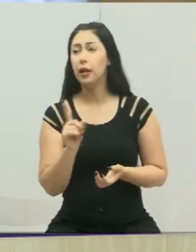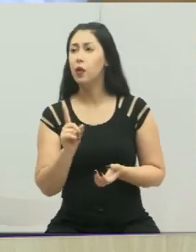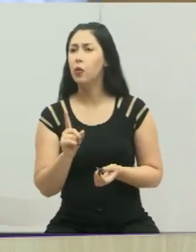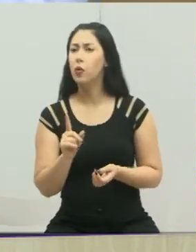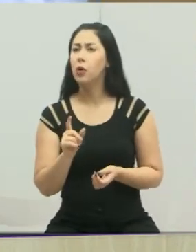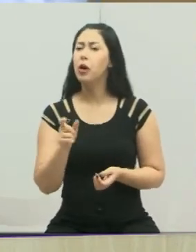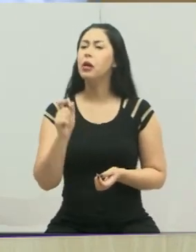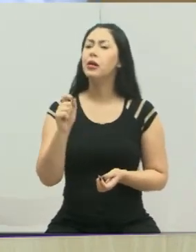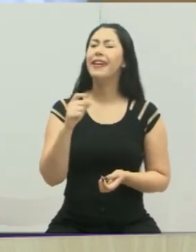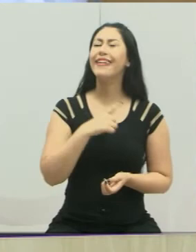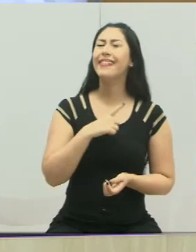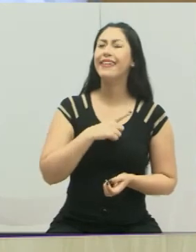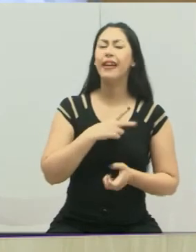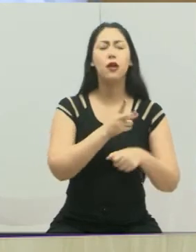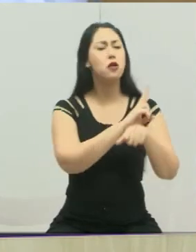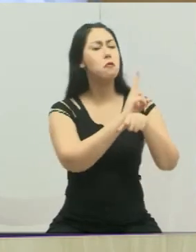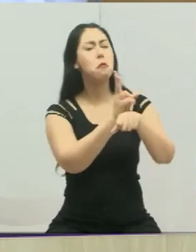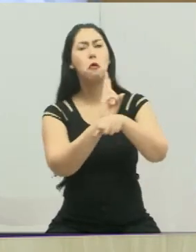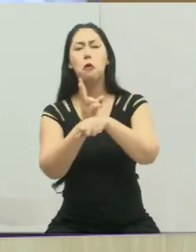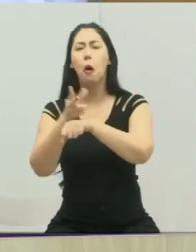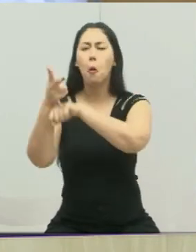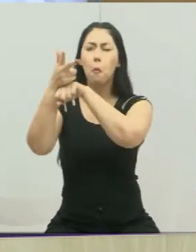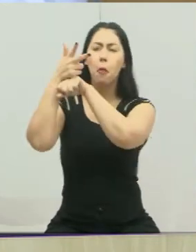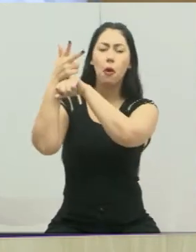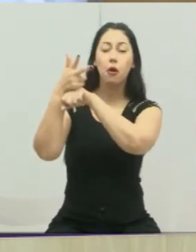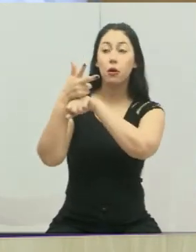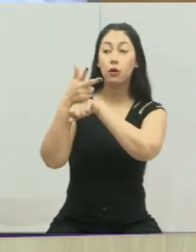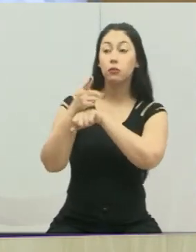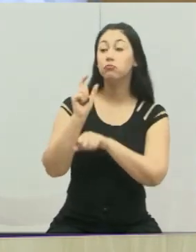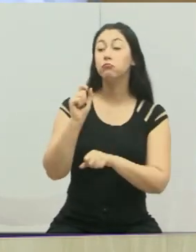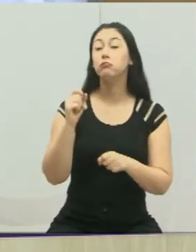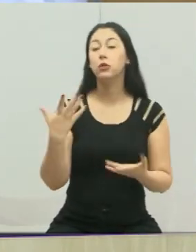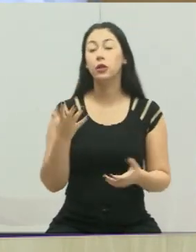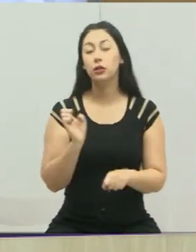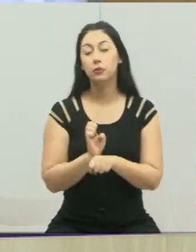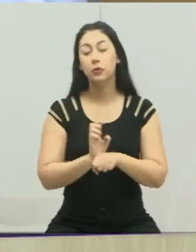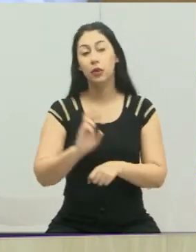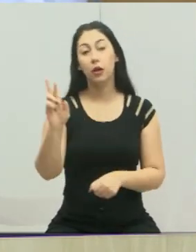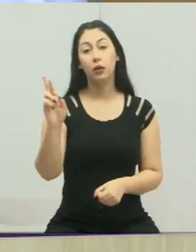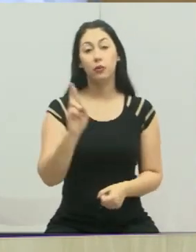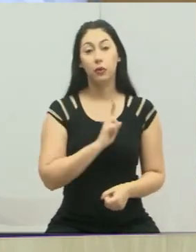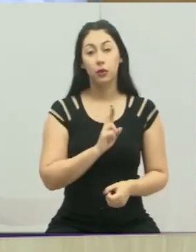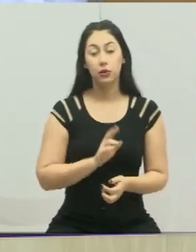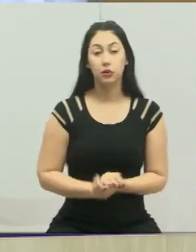qual forma estão sendo aplicadas as multas? Ao aguardo de manifestação, subscrevemos.